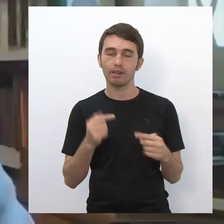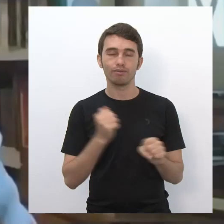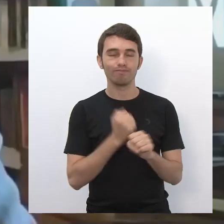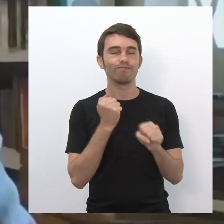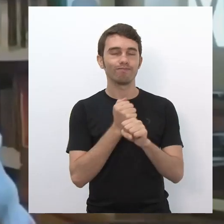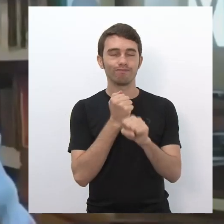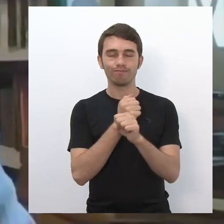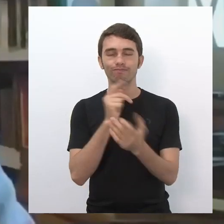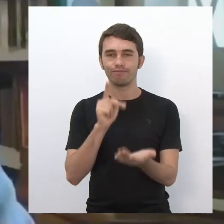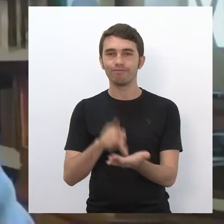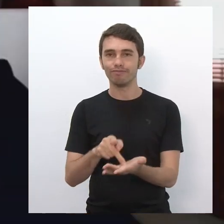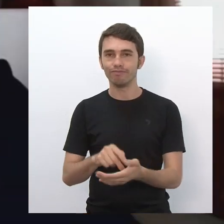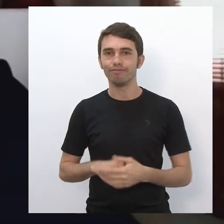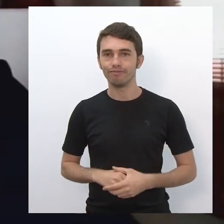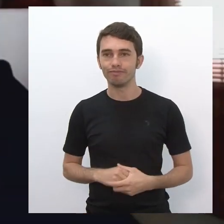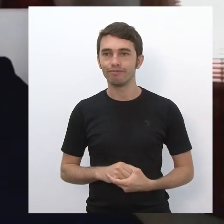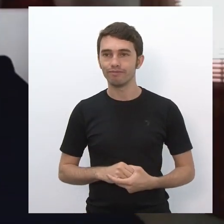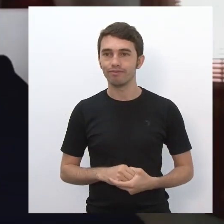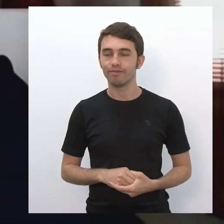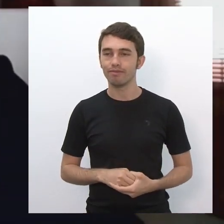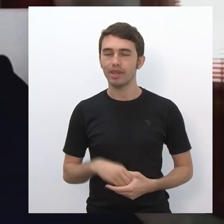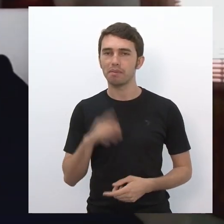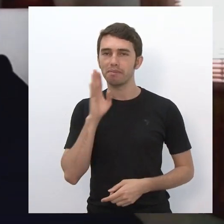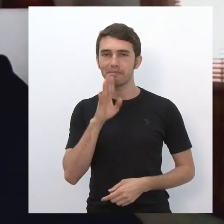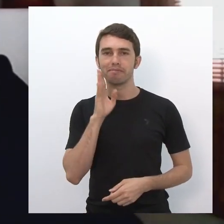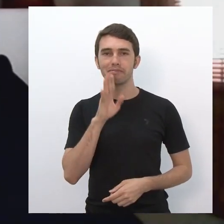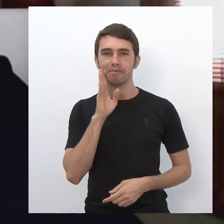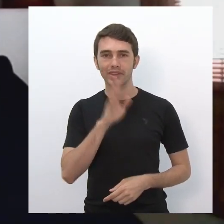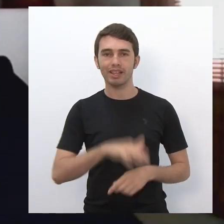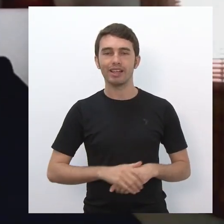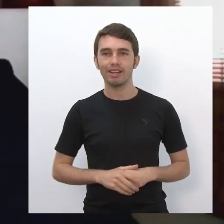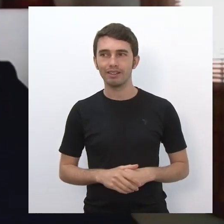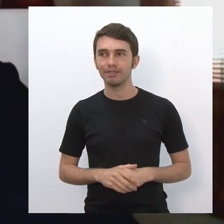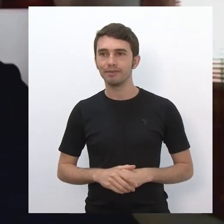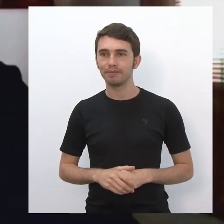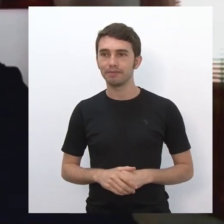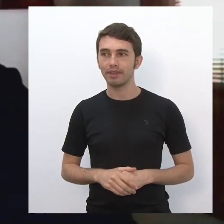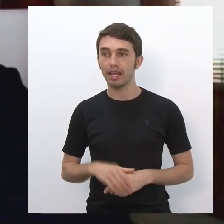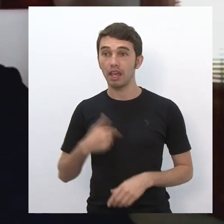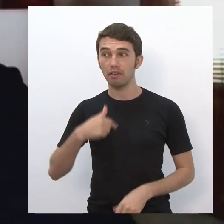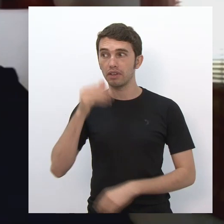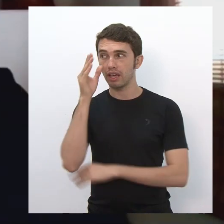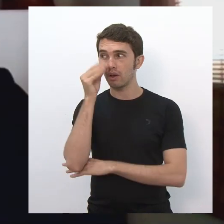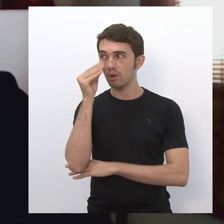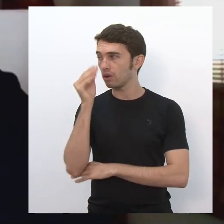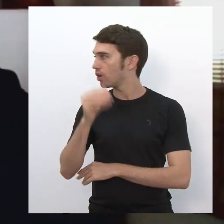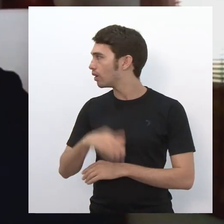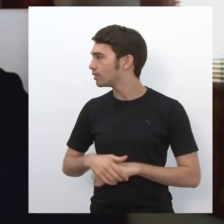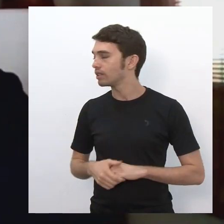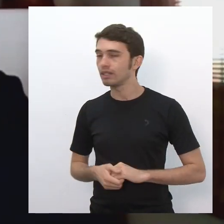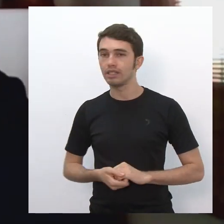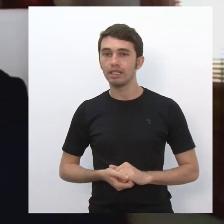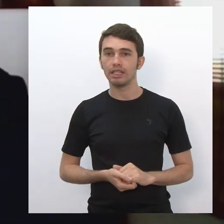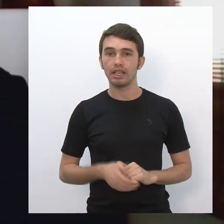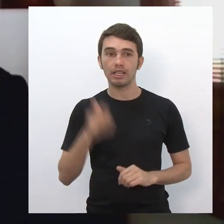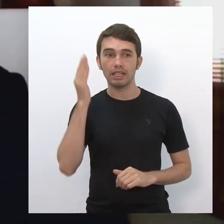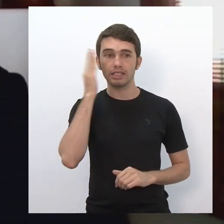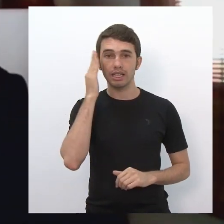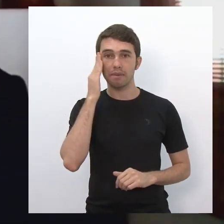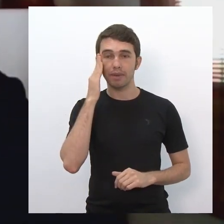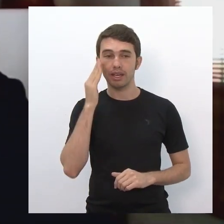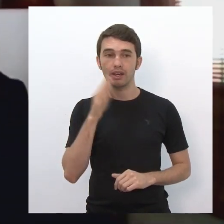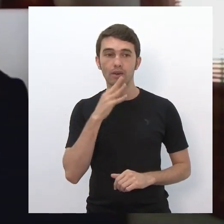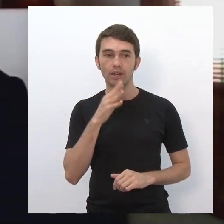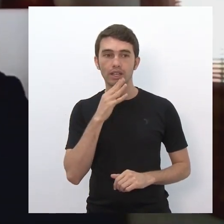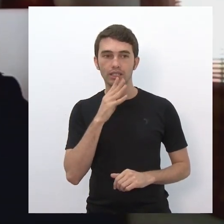fato. Bacana, Pierre. Eu fiquei muito curiosa para conhecer essa biblioteca, até por conta